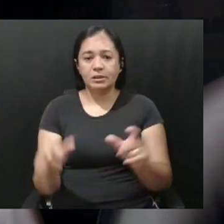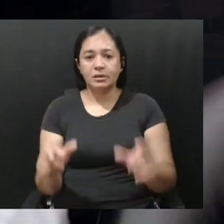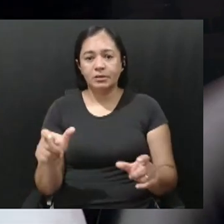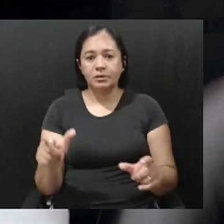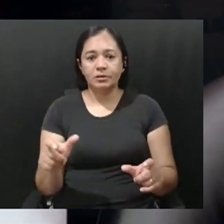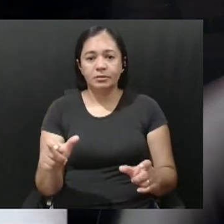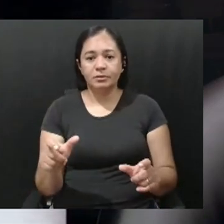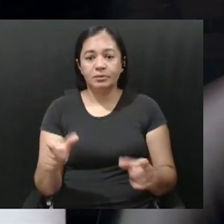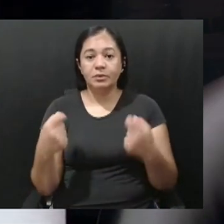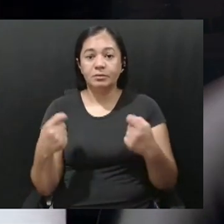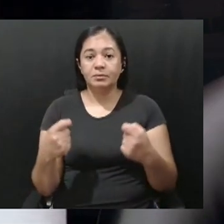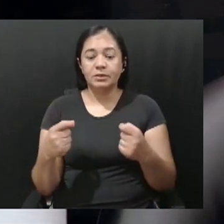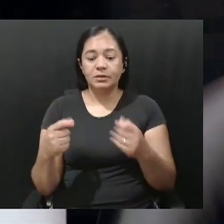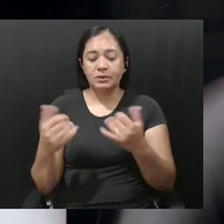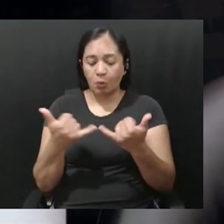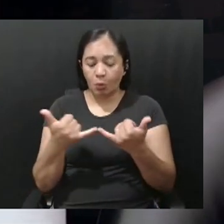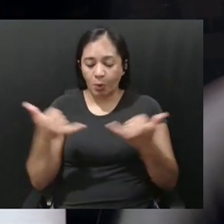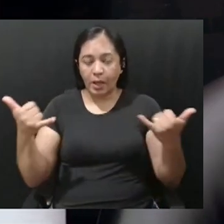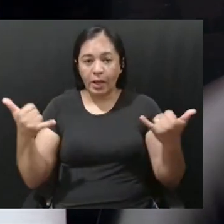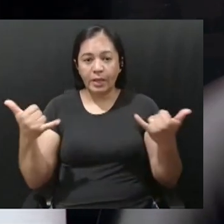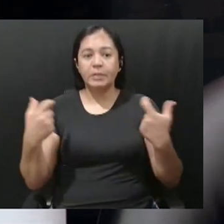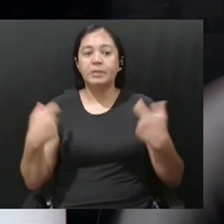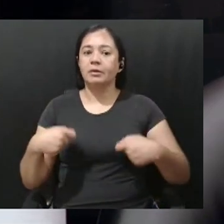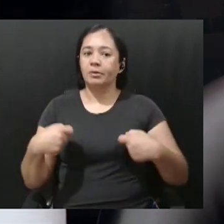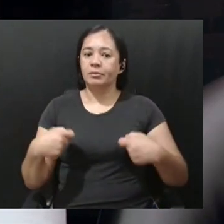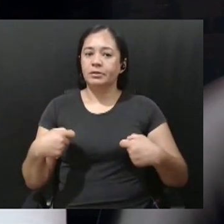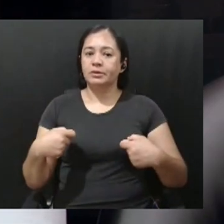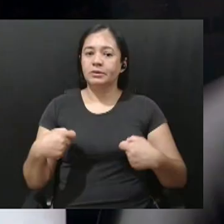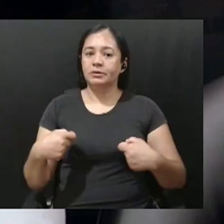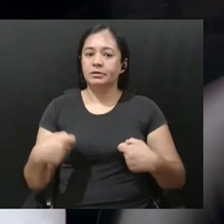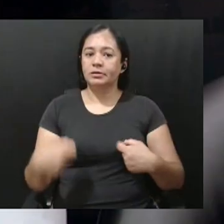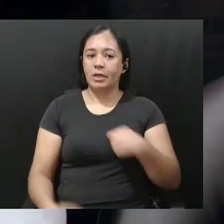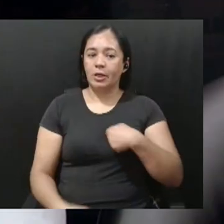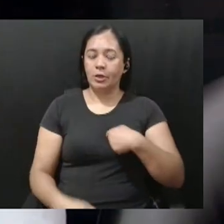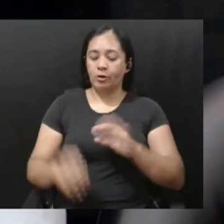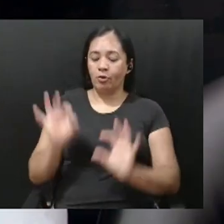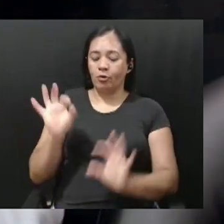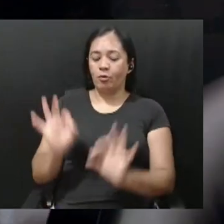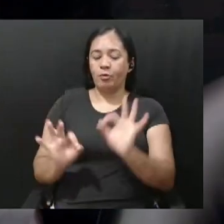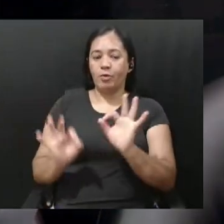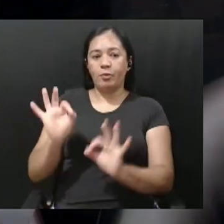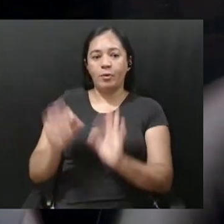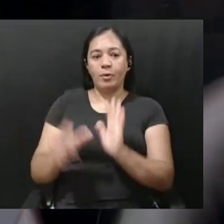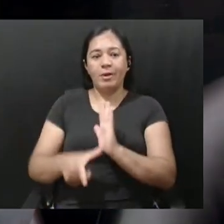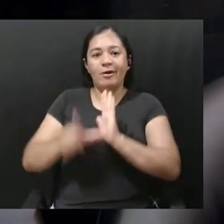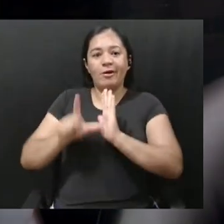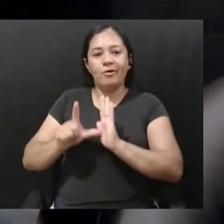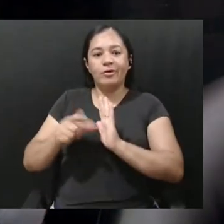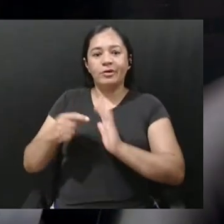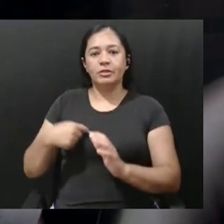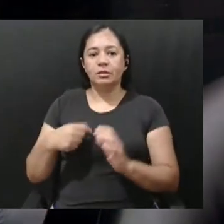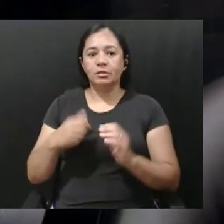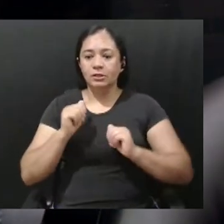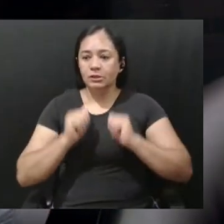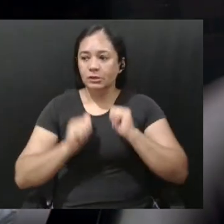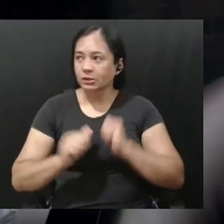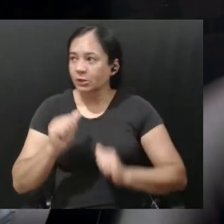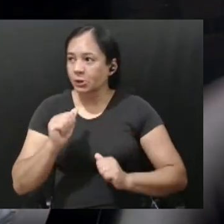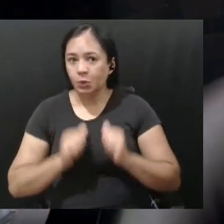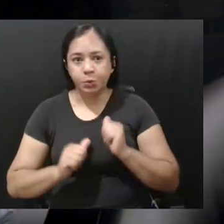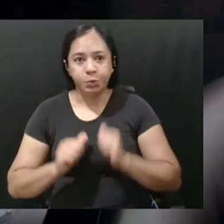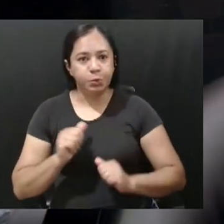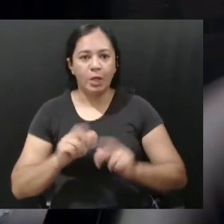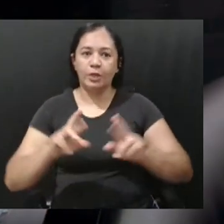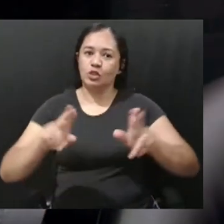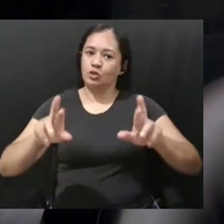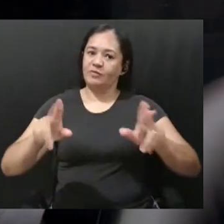Uma linha tênue entre, assim, entre eu me preparar Uhum. e eu ficar tão ansioso fazendo cenários, cenários e